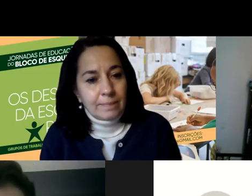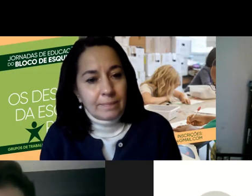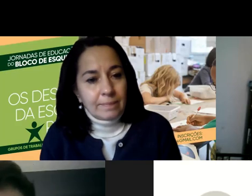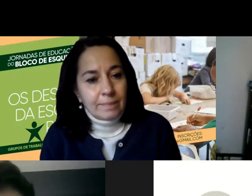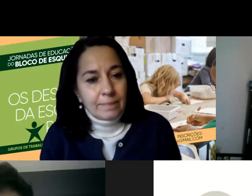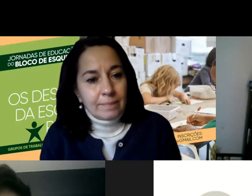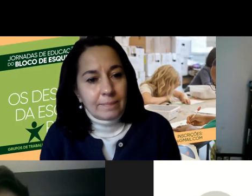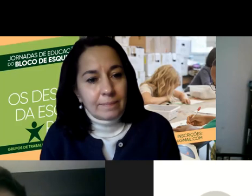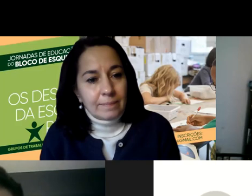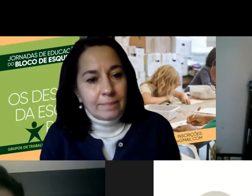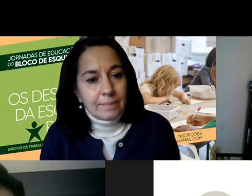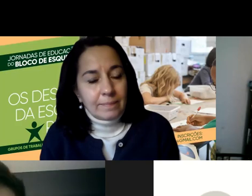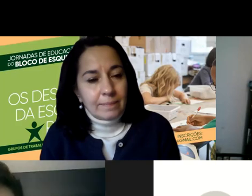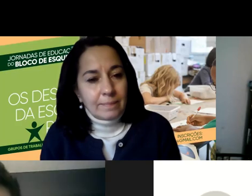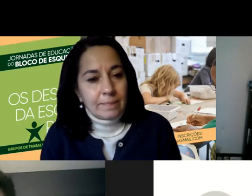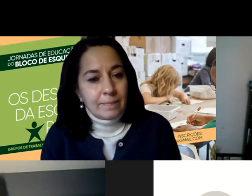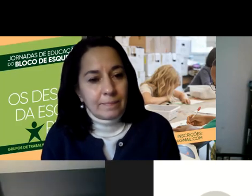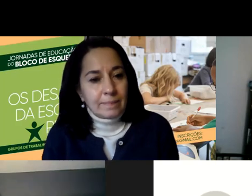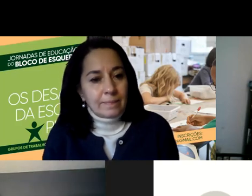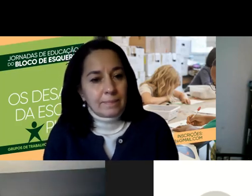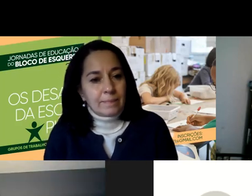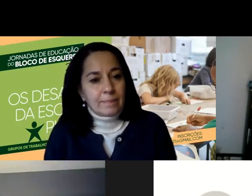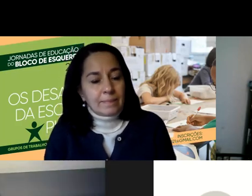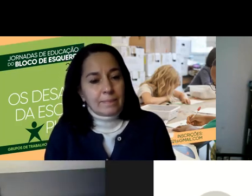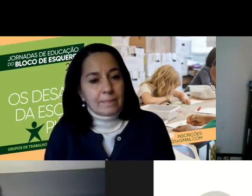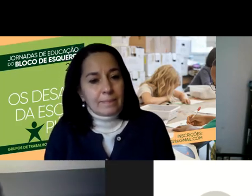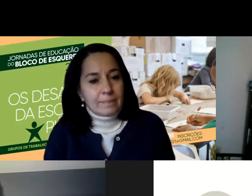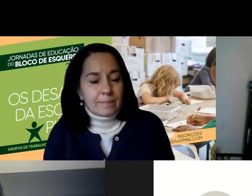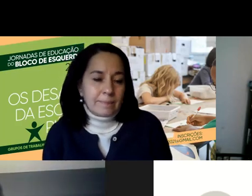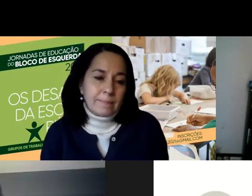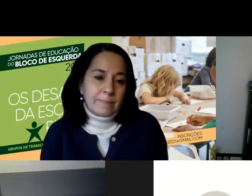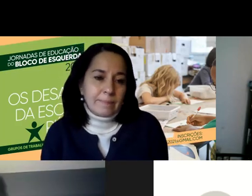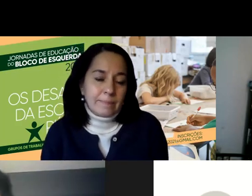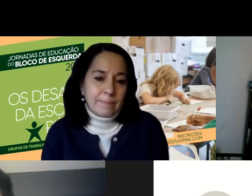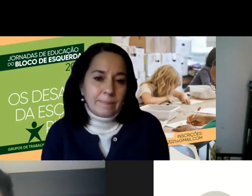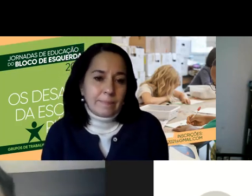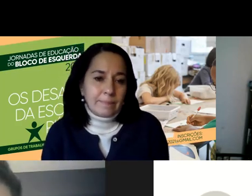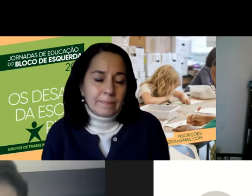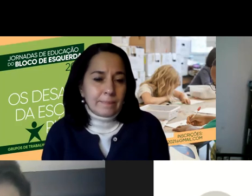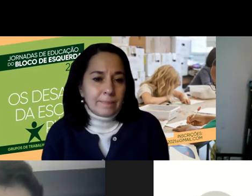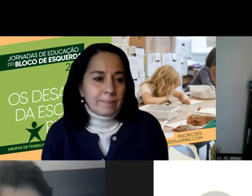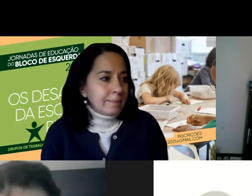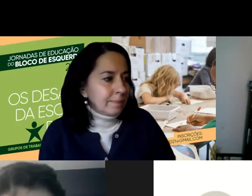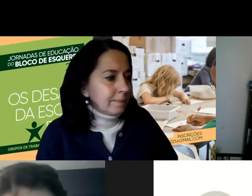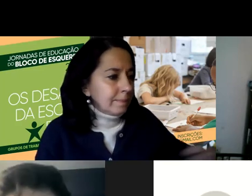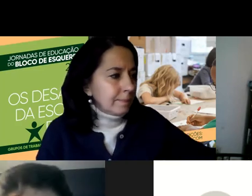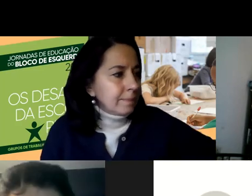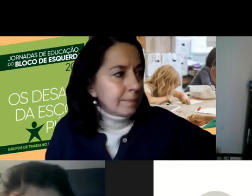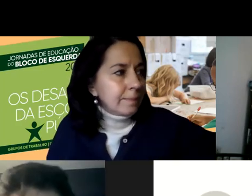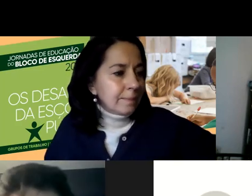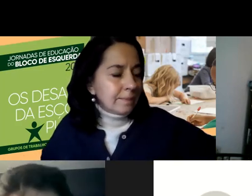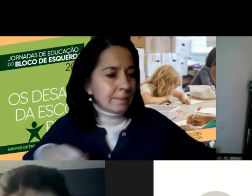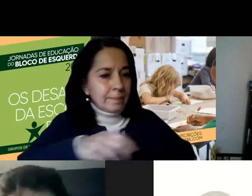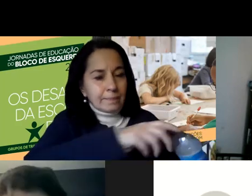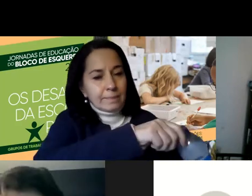eles associados. Mas nós também não podemos cair num erro de acreditar que a própria escola tem a